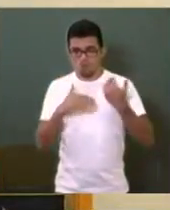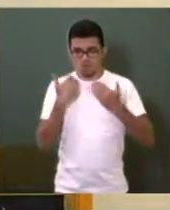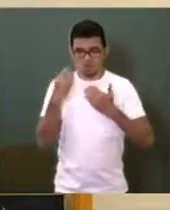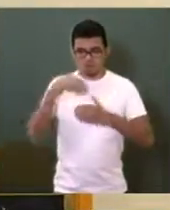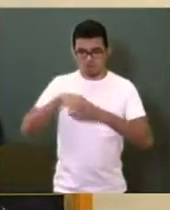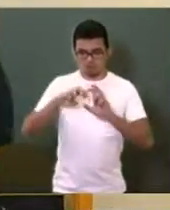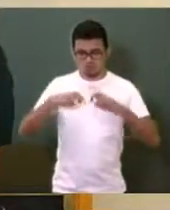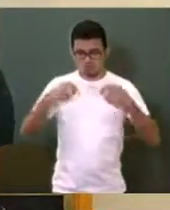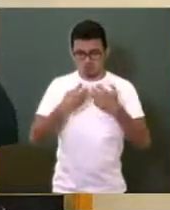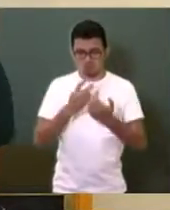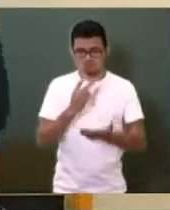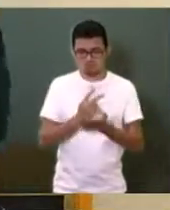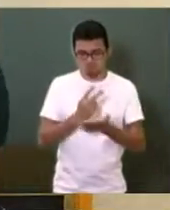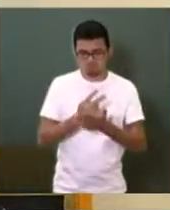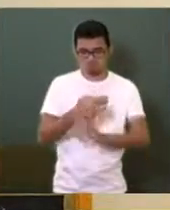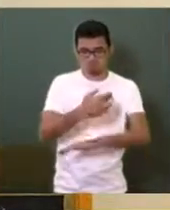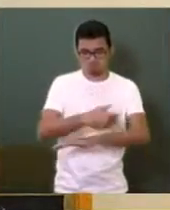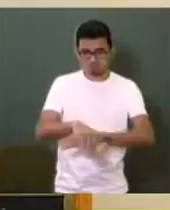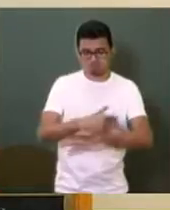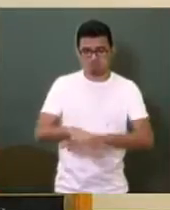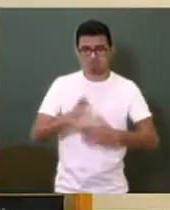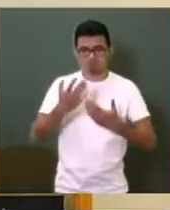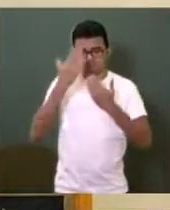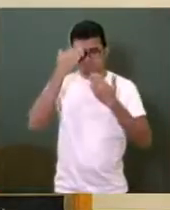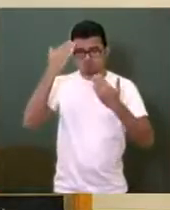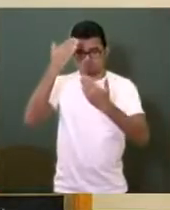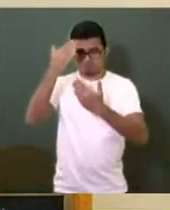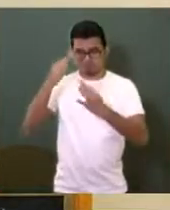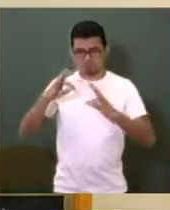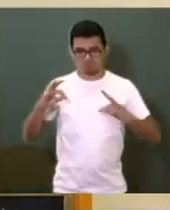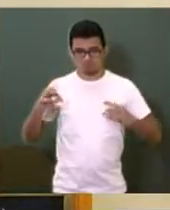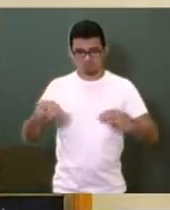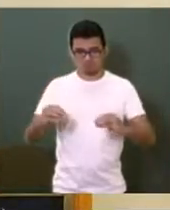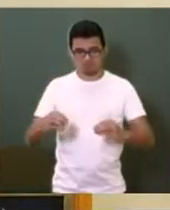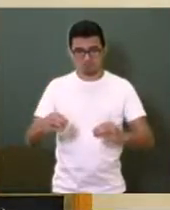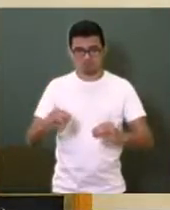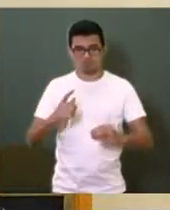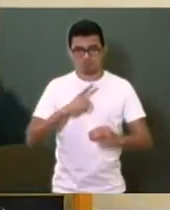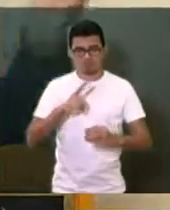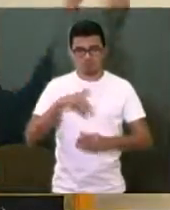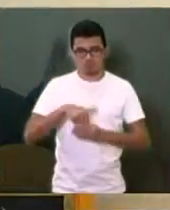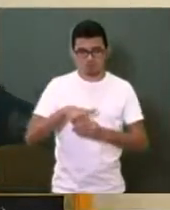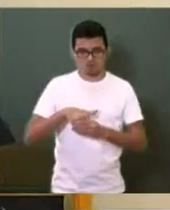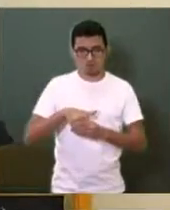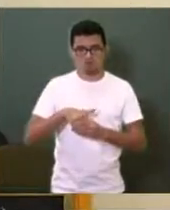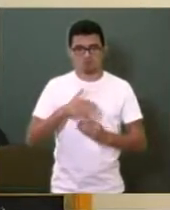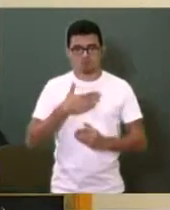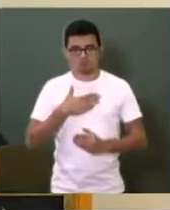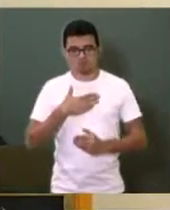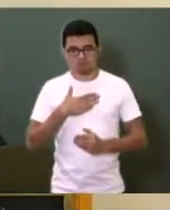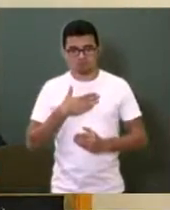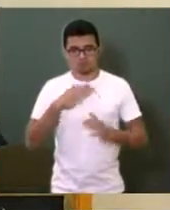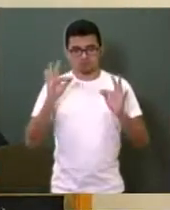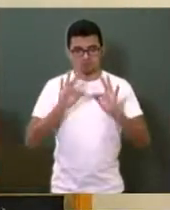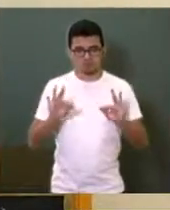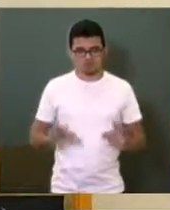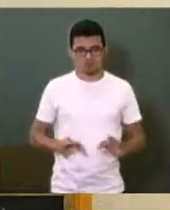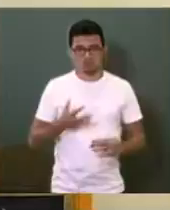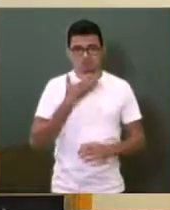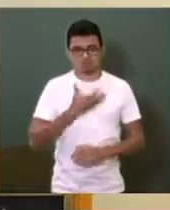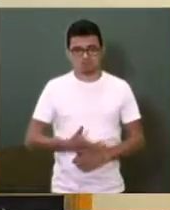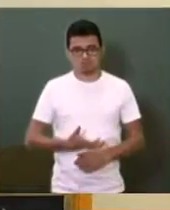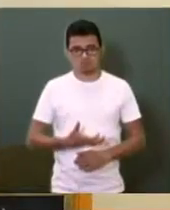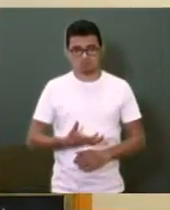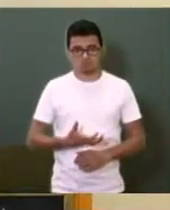todos desejando a todos edano um obrigado a todos que votaram em mim feliz natal eo